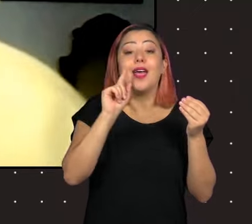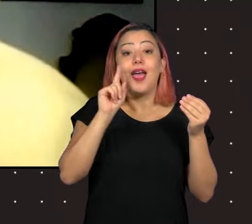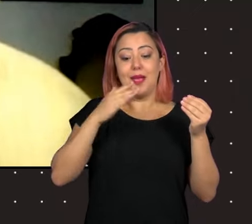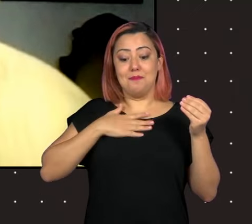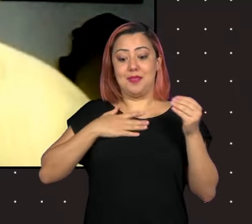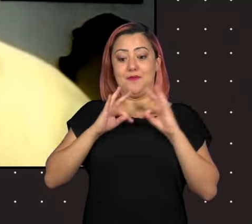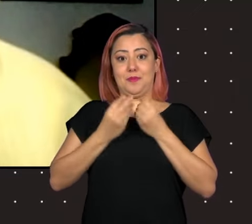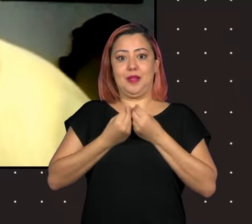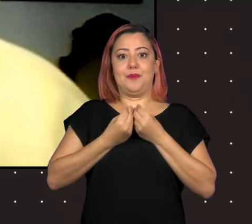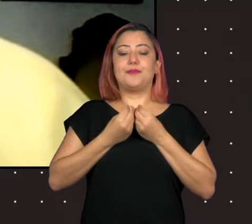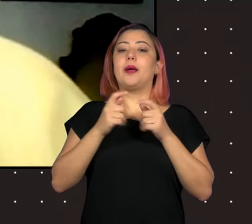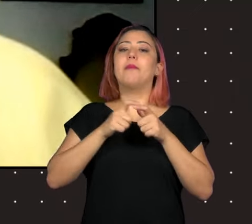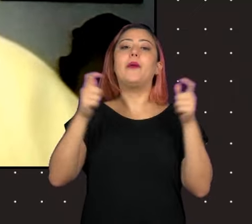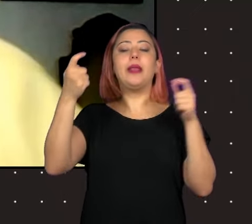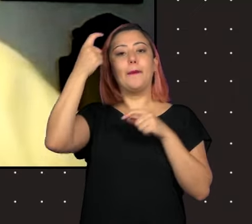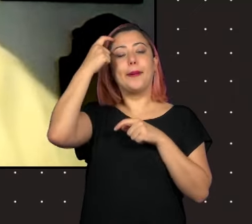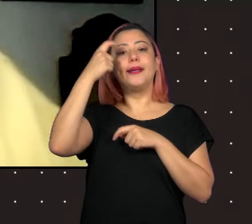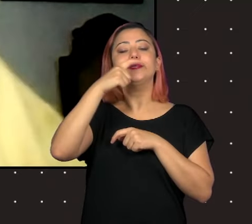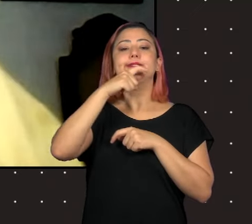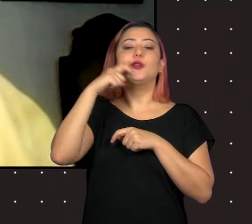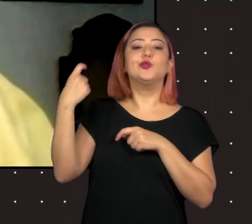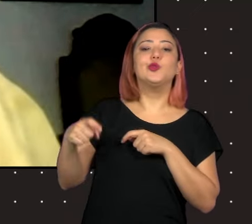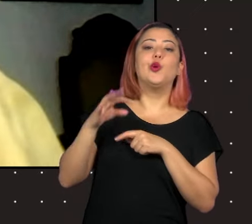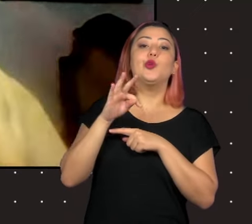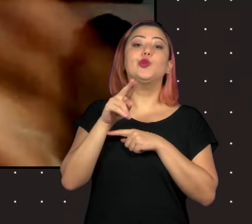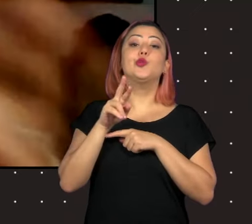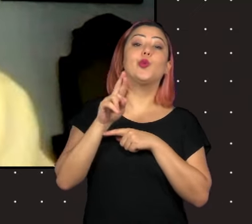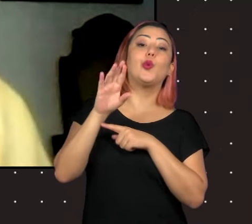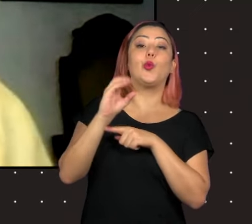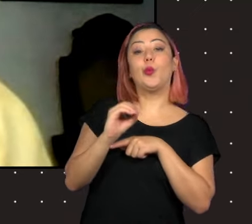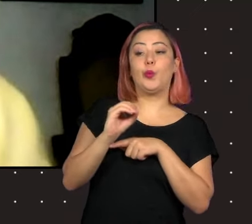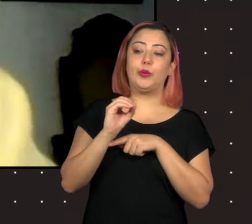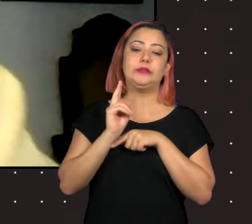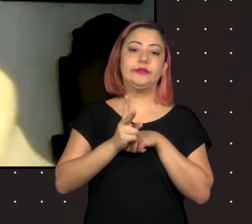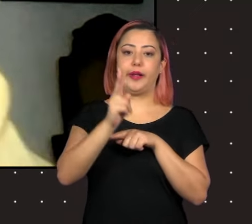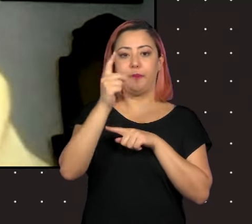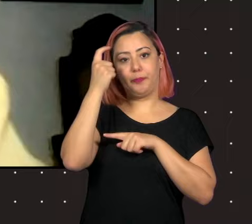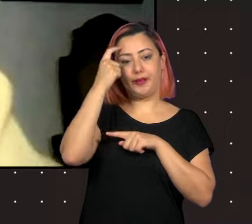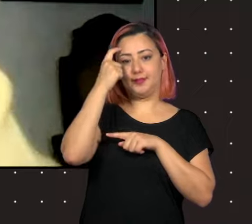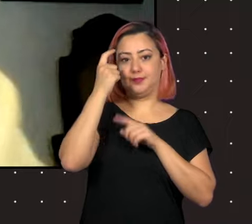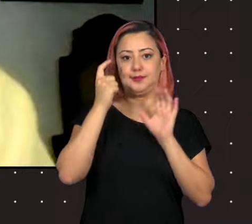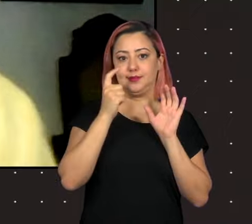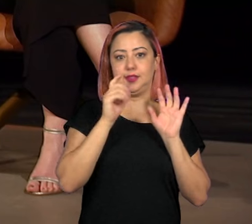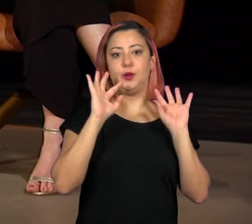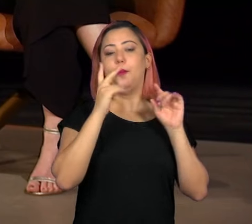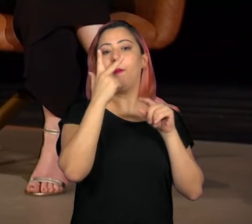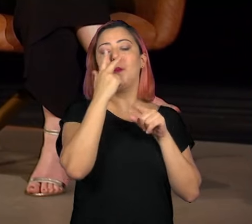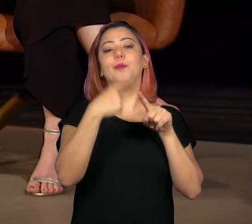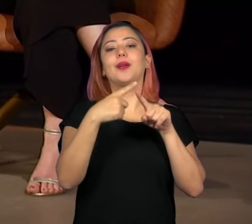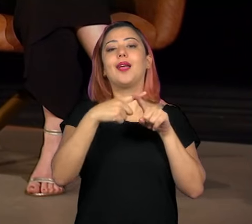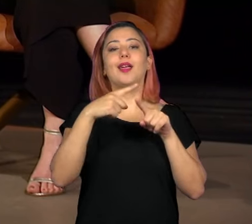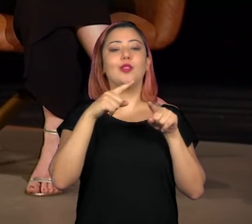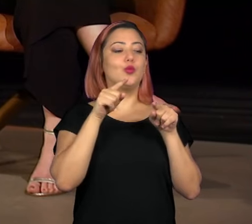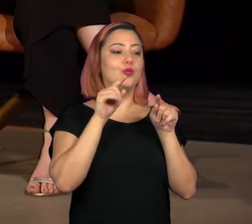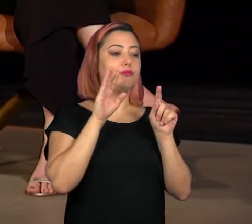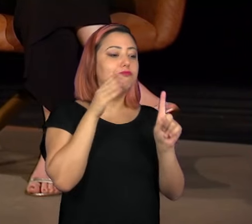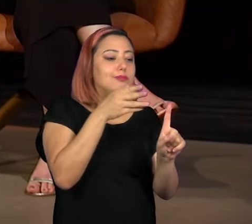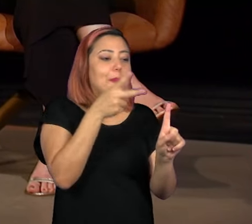era turco. Uhum. O turco, os turcos, o turco, é tudo turco, turco, turco. Eu era